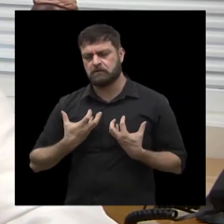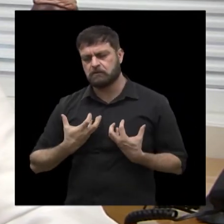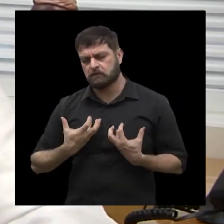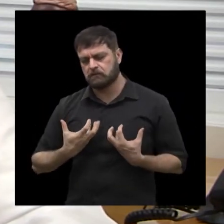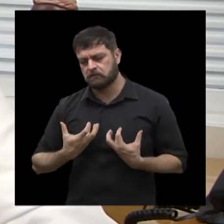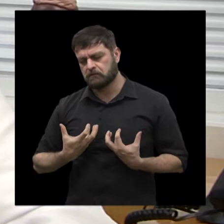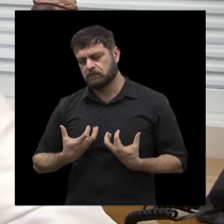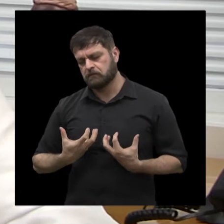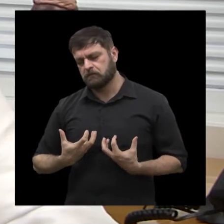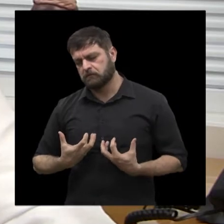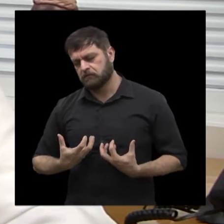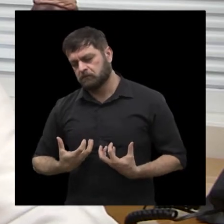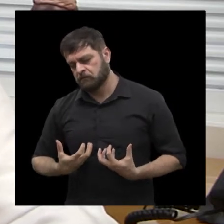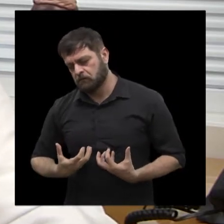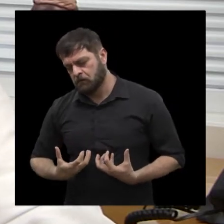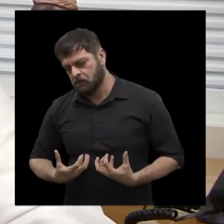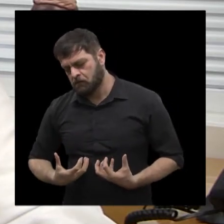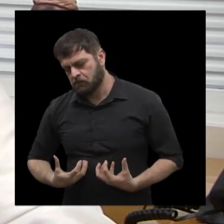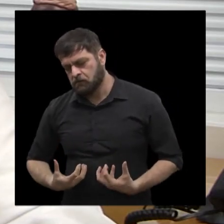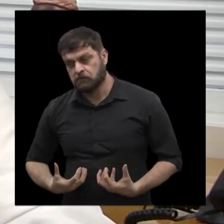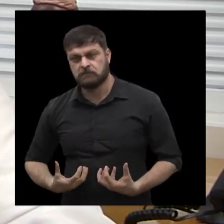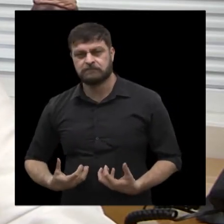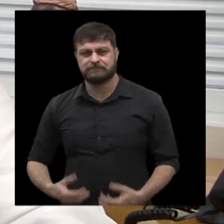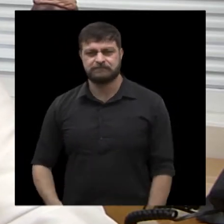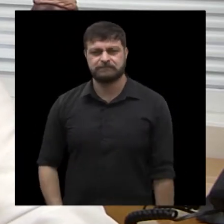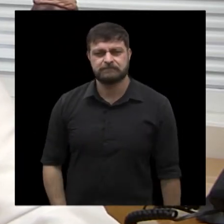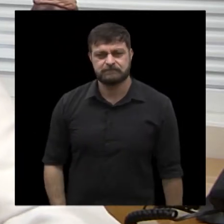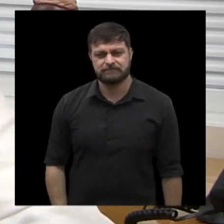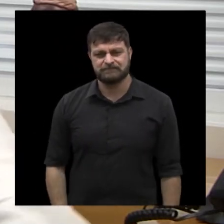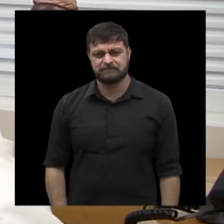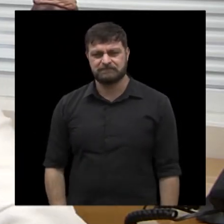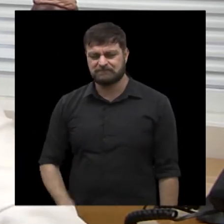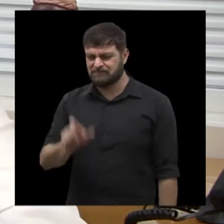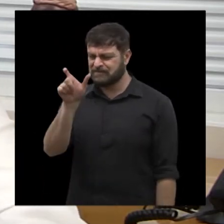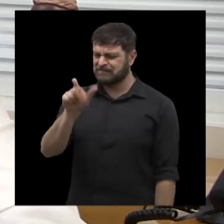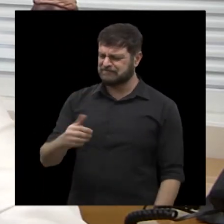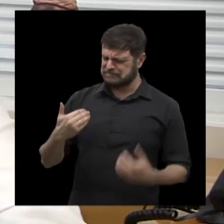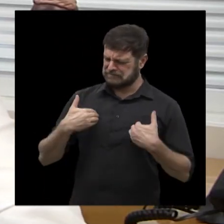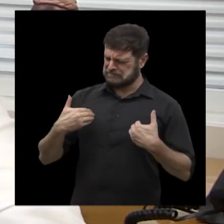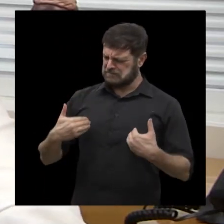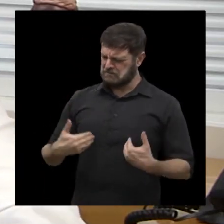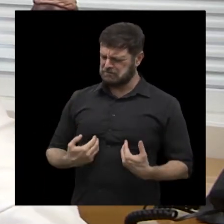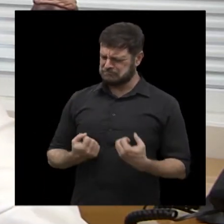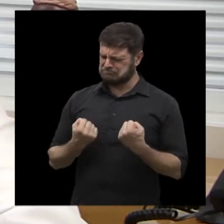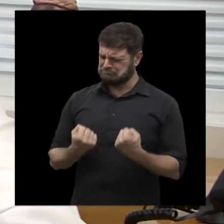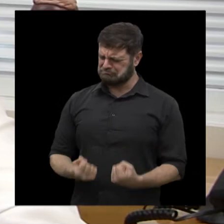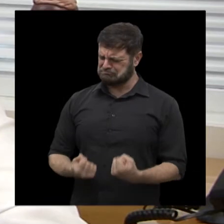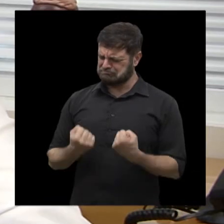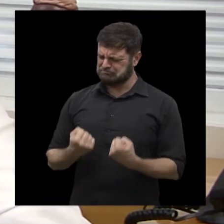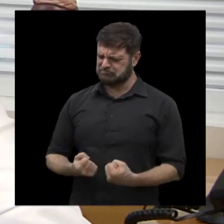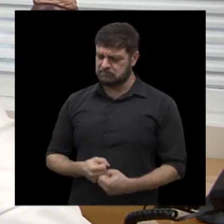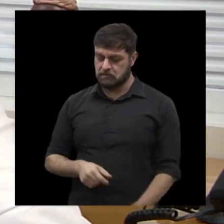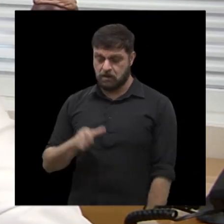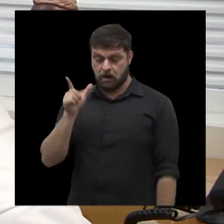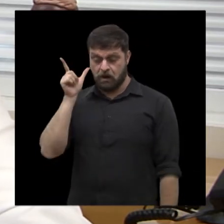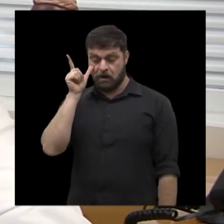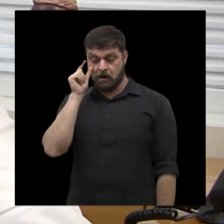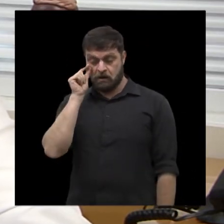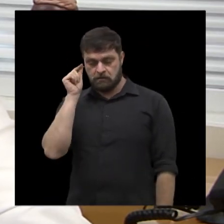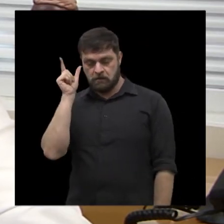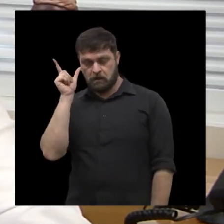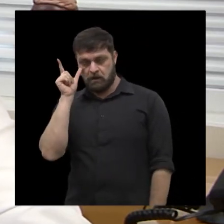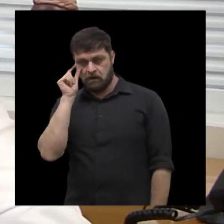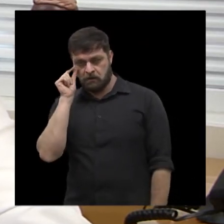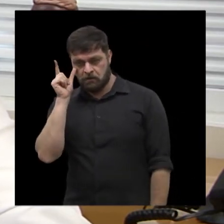cansaço, aquela meio fadiga, sabe? Sentir o corpo meio pesado, às vezes um pouco de sonolência, às vezes